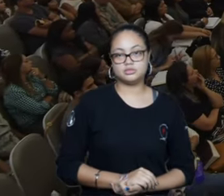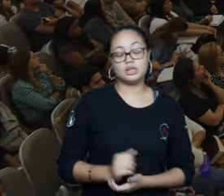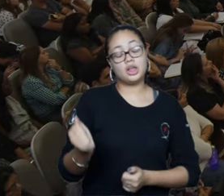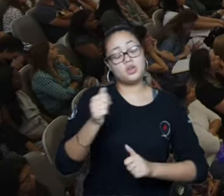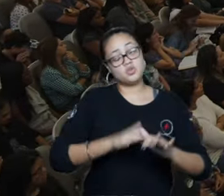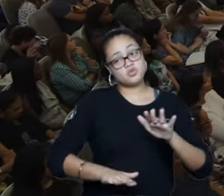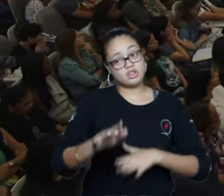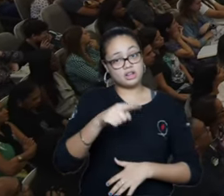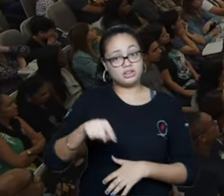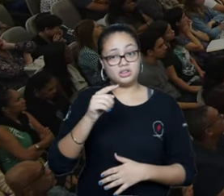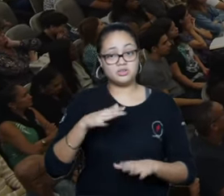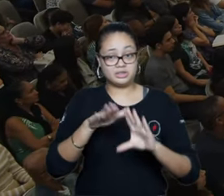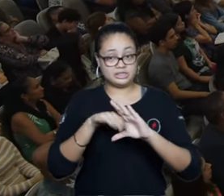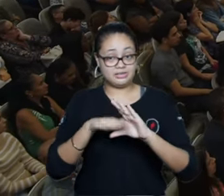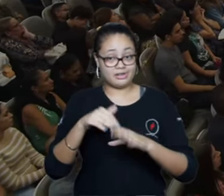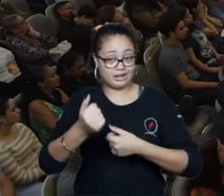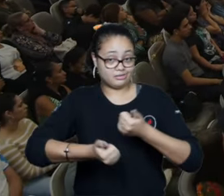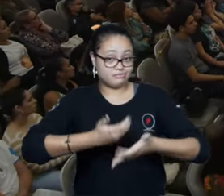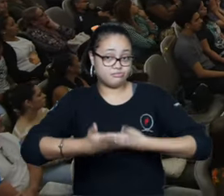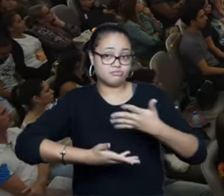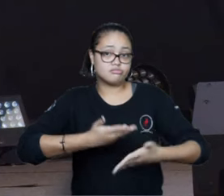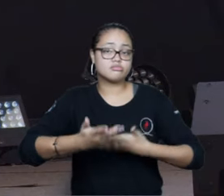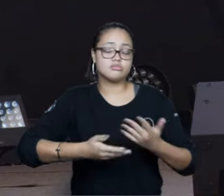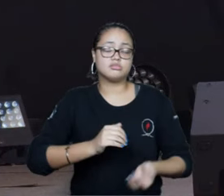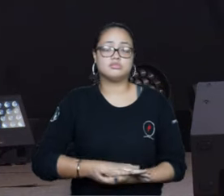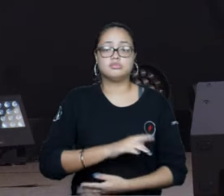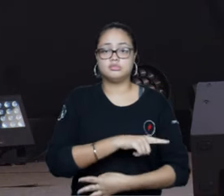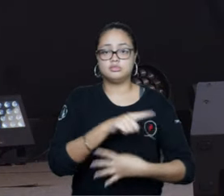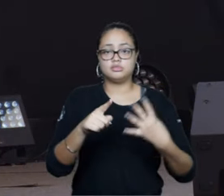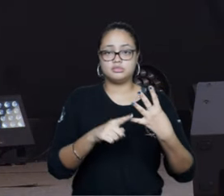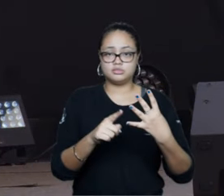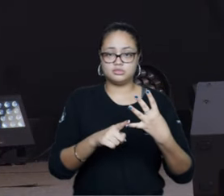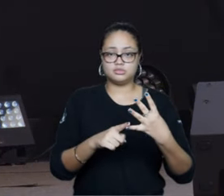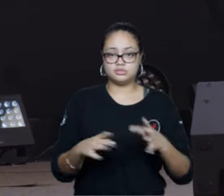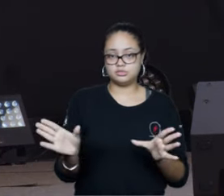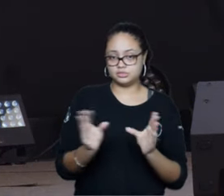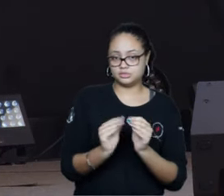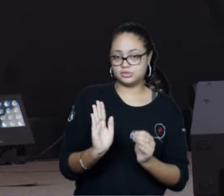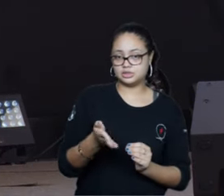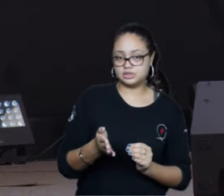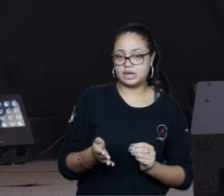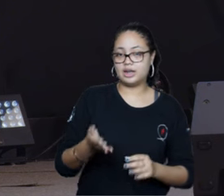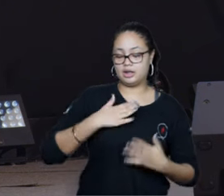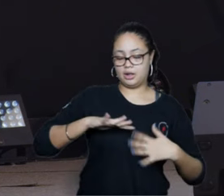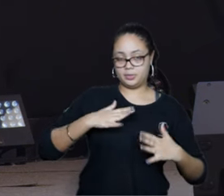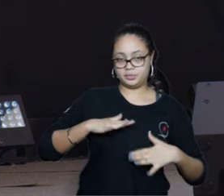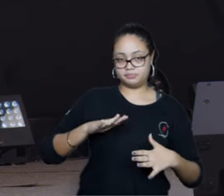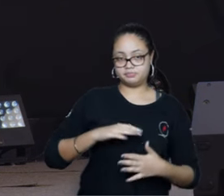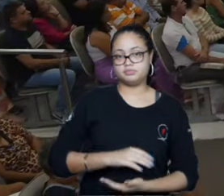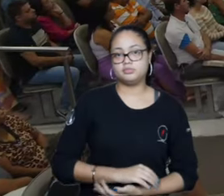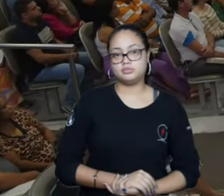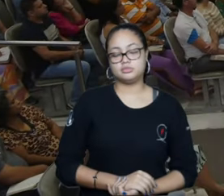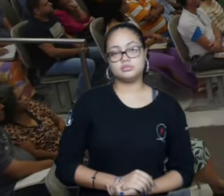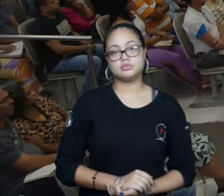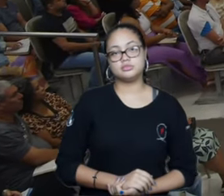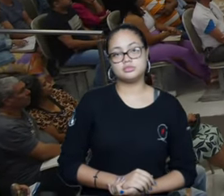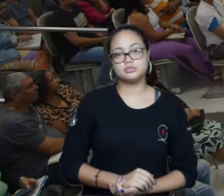Cuidado com o que você fala número 4 eu já vou terminar Segura a tua onda aí